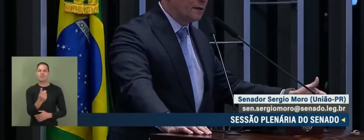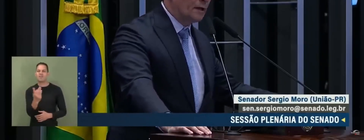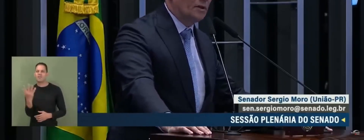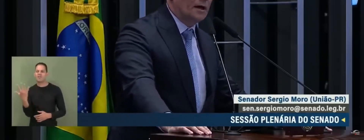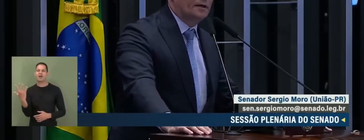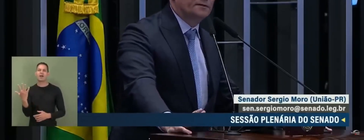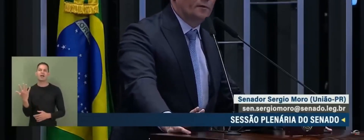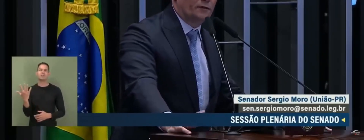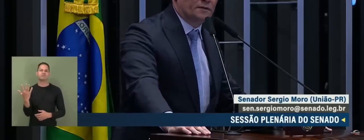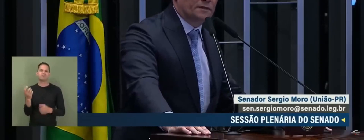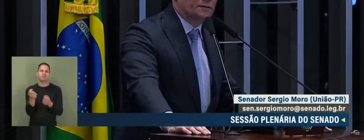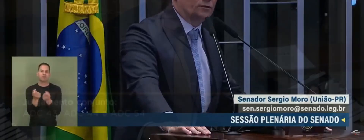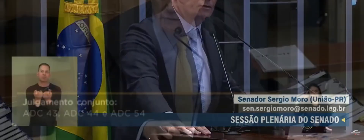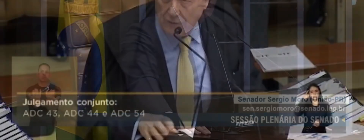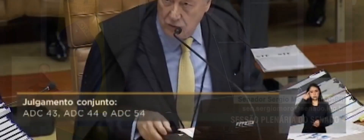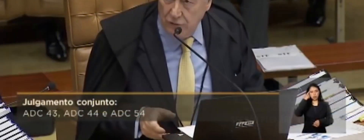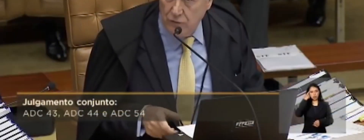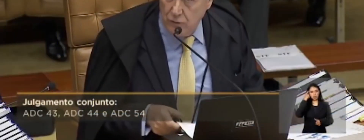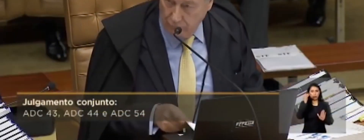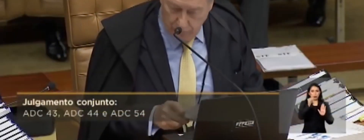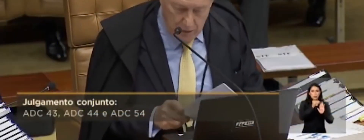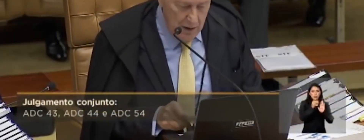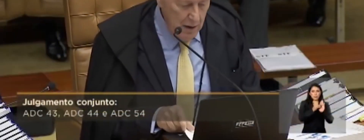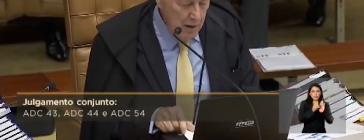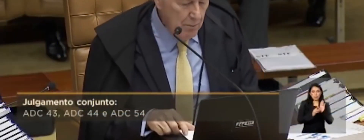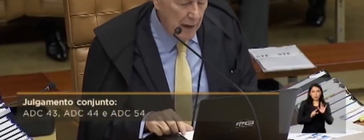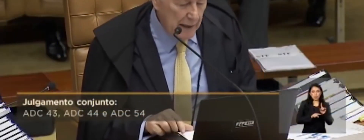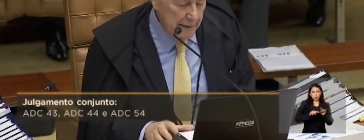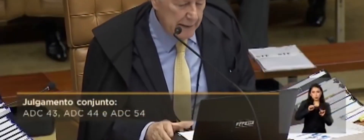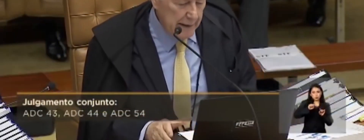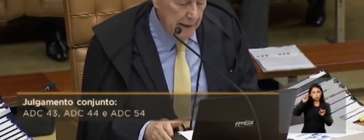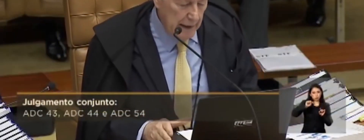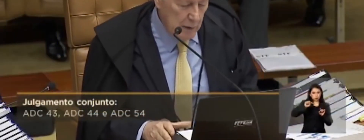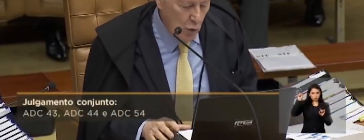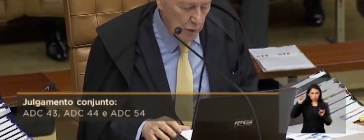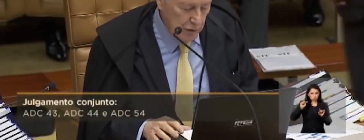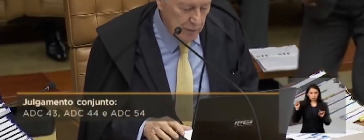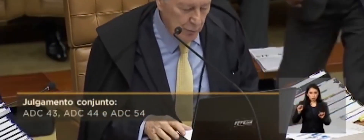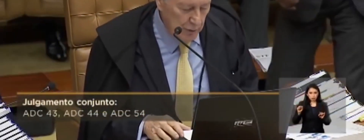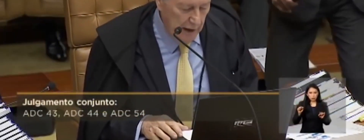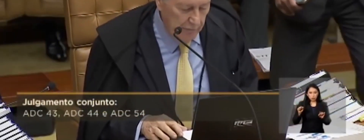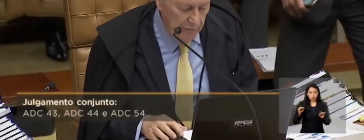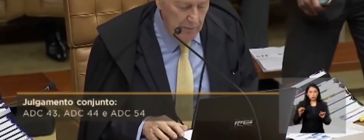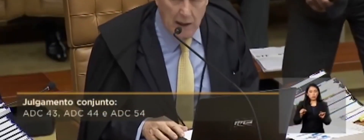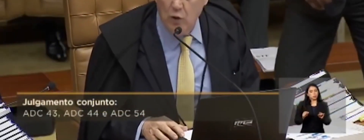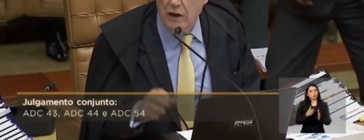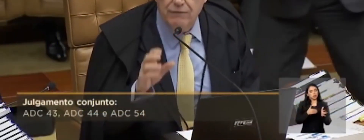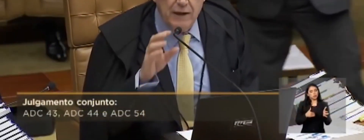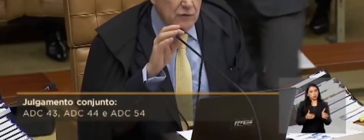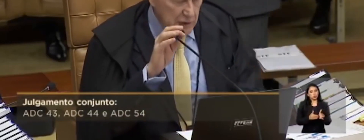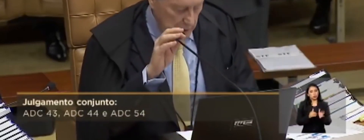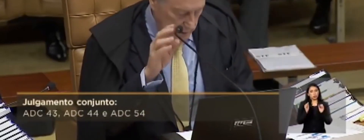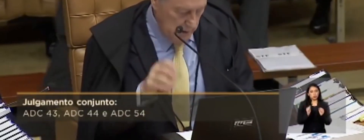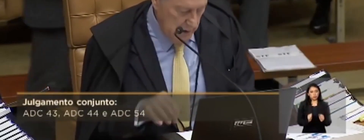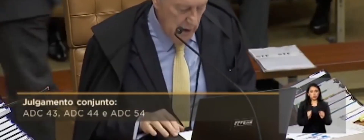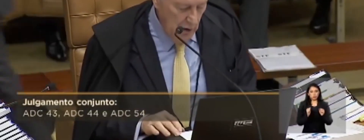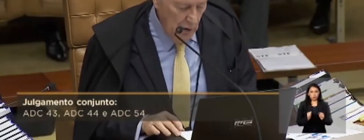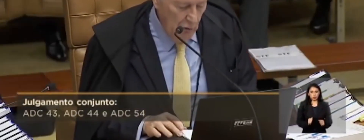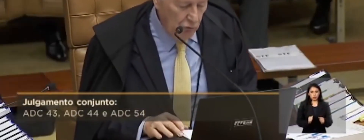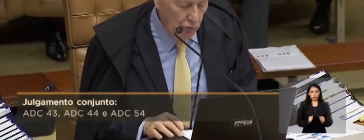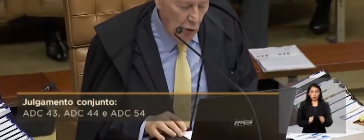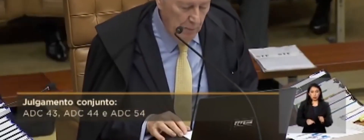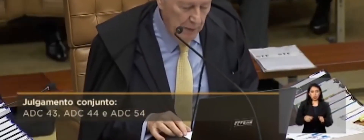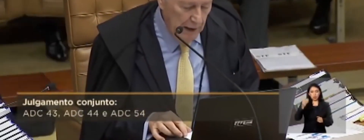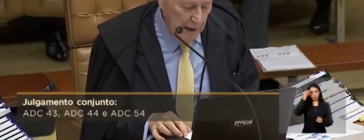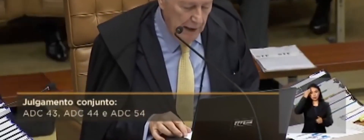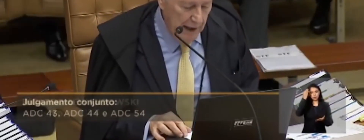enquanto parlamentares. A manifestação do Ministério Público Federal foi dada em uma petição que tramita sigilosamente no STF,